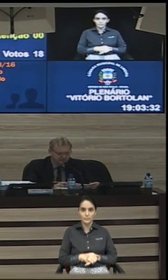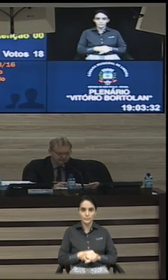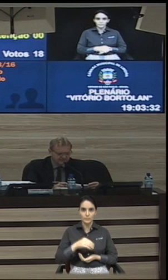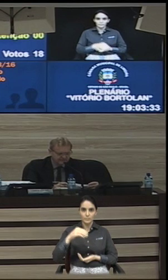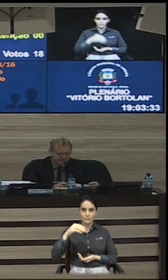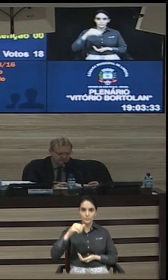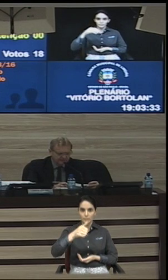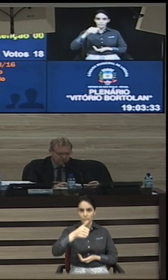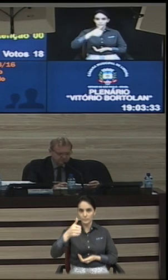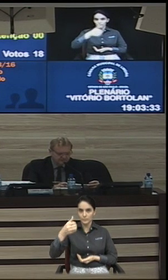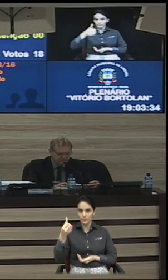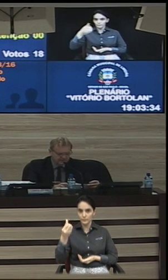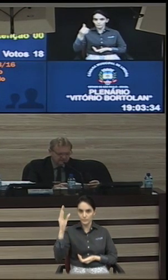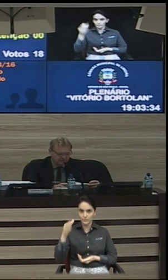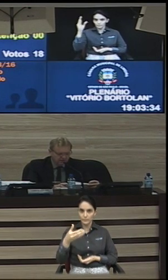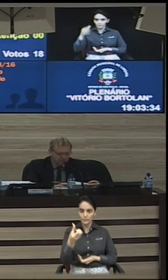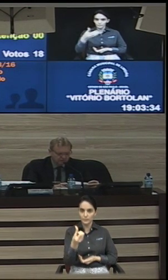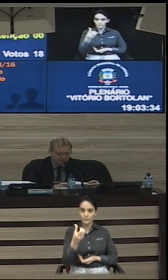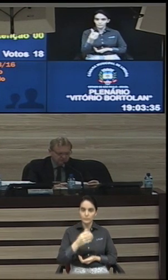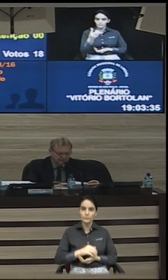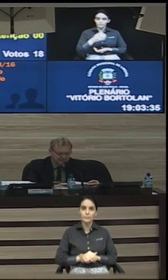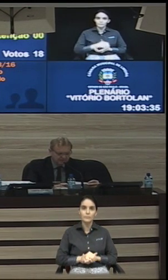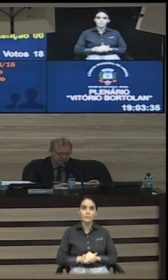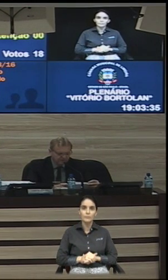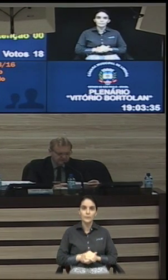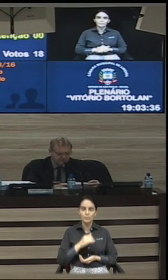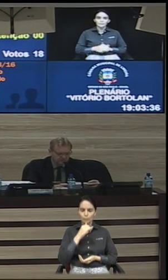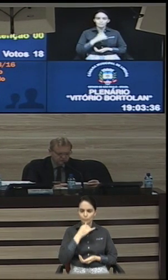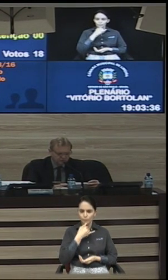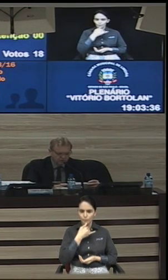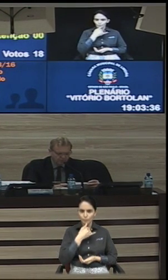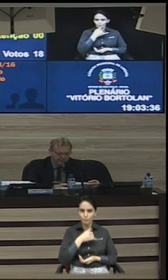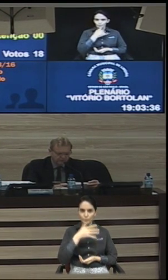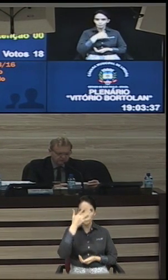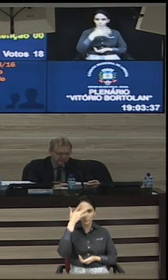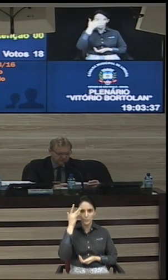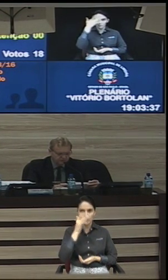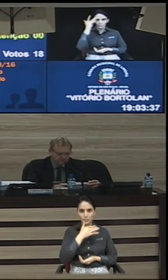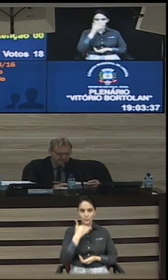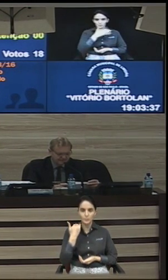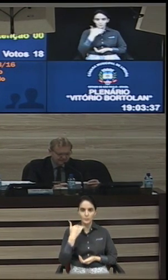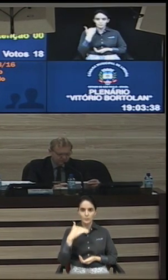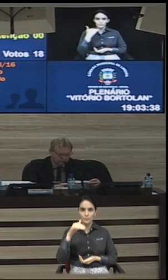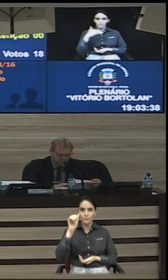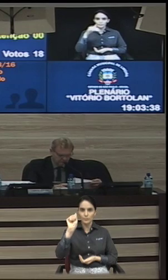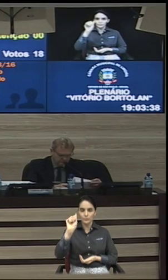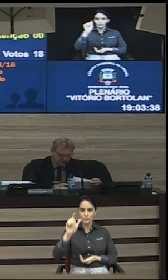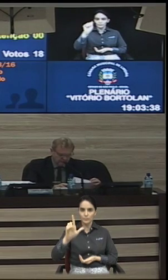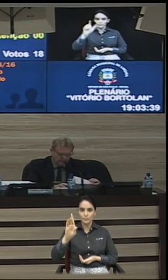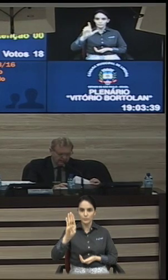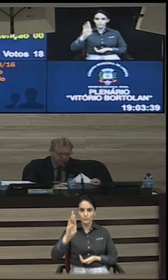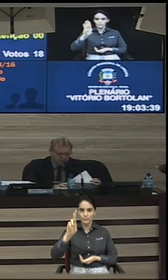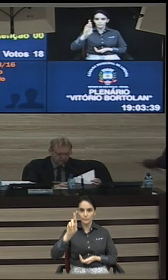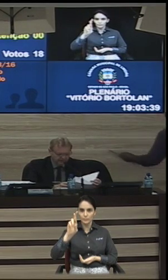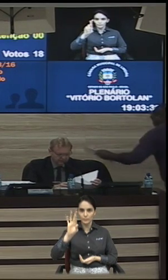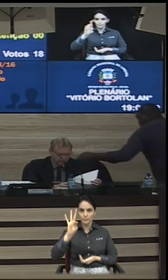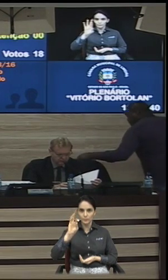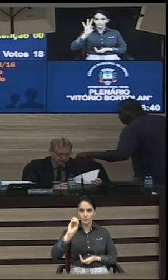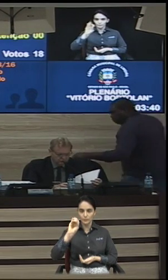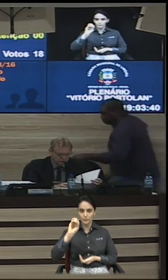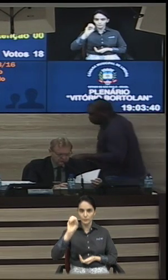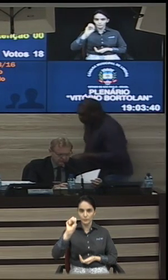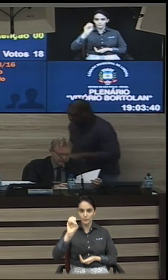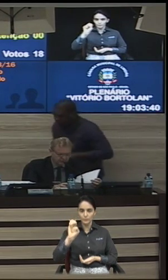número 116/2016. Moção de pesar pelo falecimento do senhor Alberto Sérgio de Macedo. Autor,